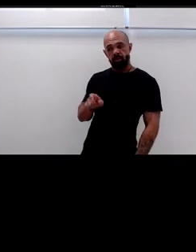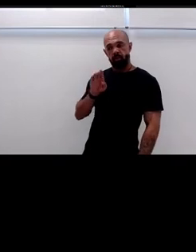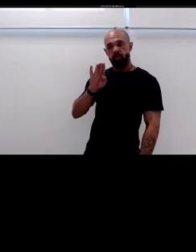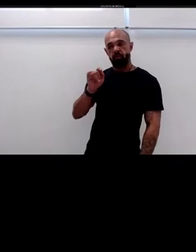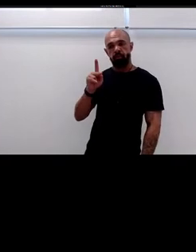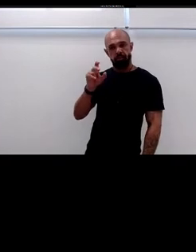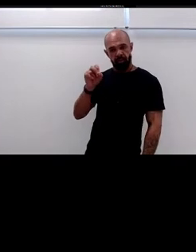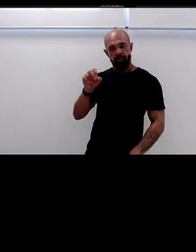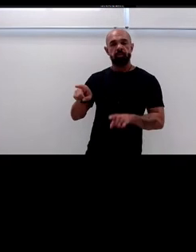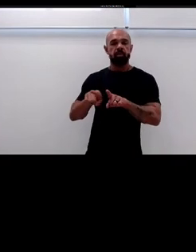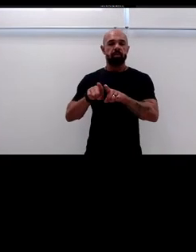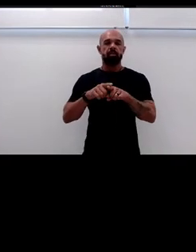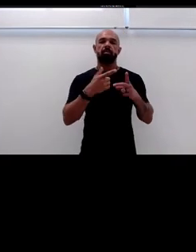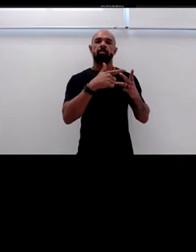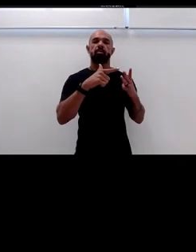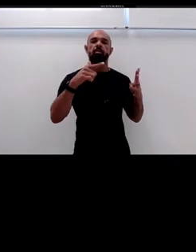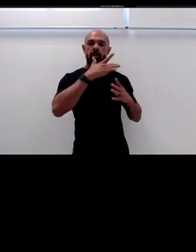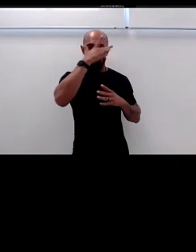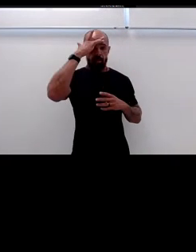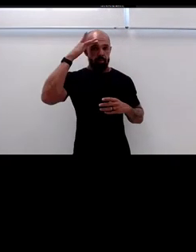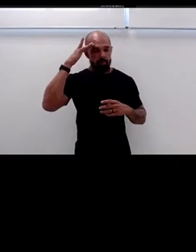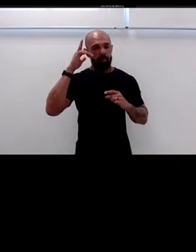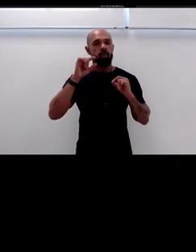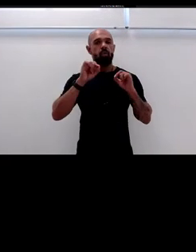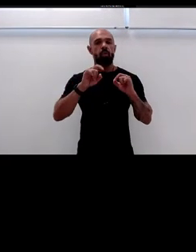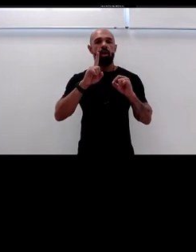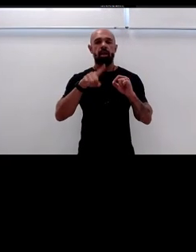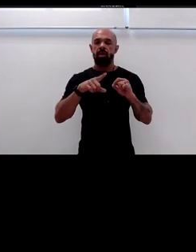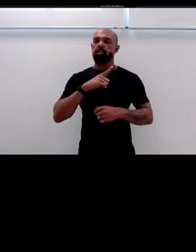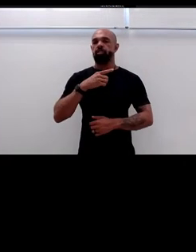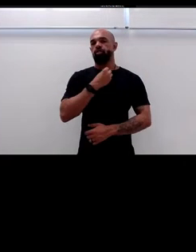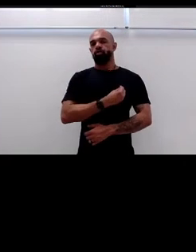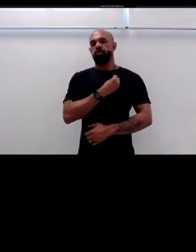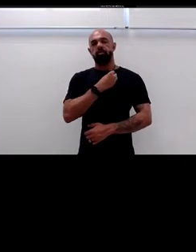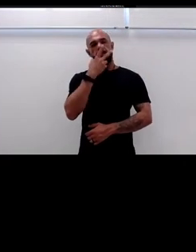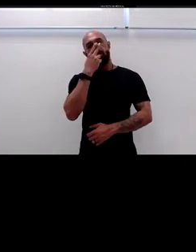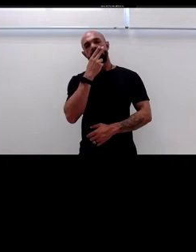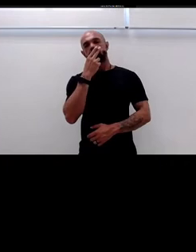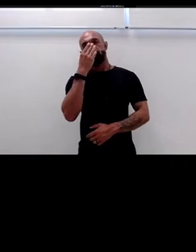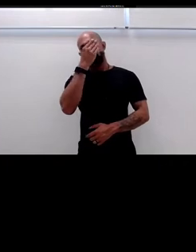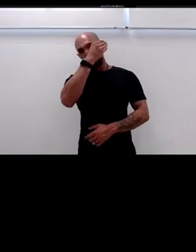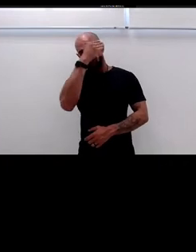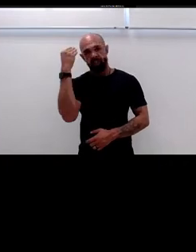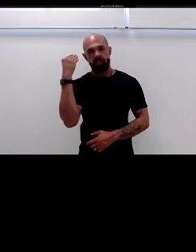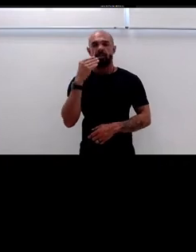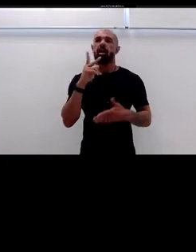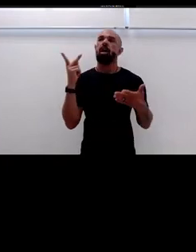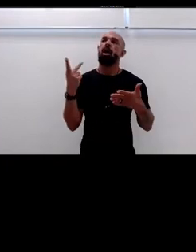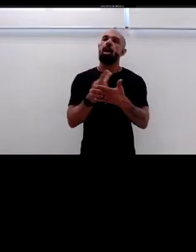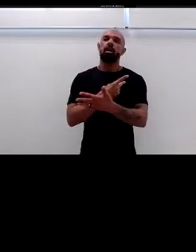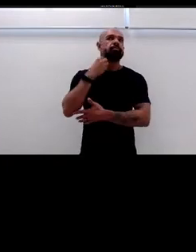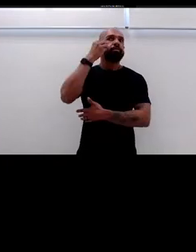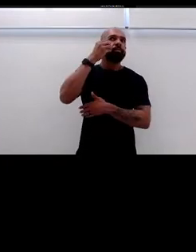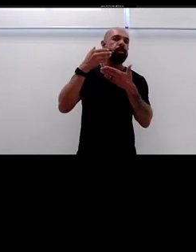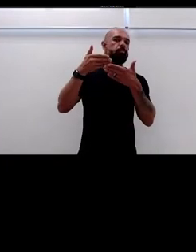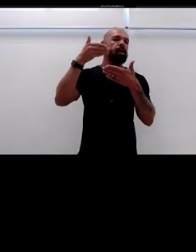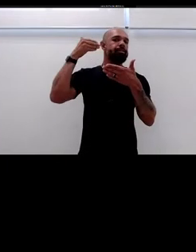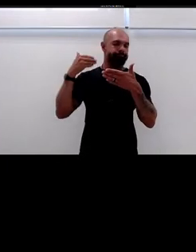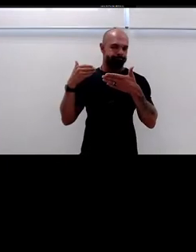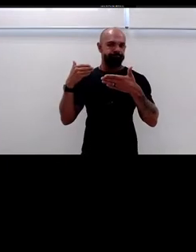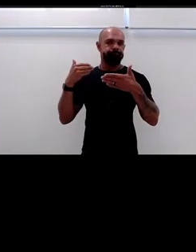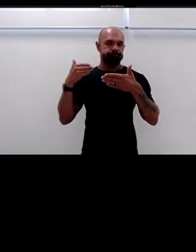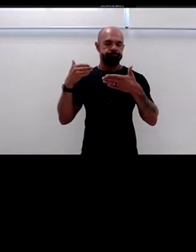pessoas de uma certa maneira, foram lançadas aqui, esquecidas. A situação que eles passaram no passado,